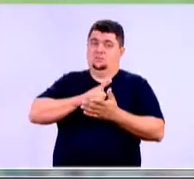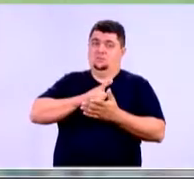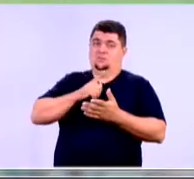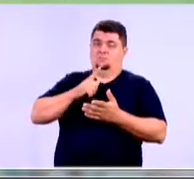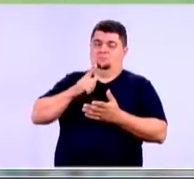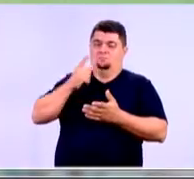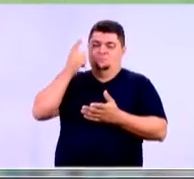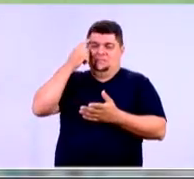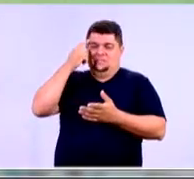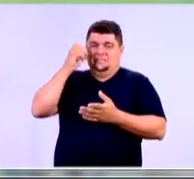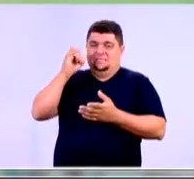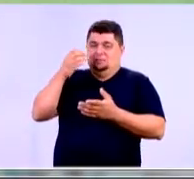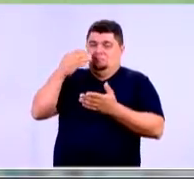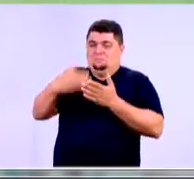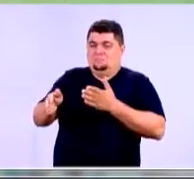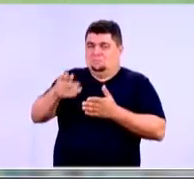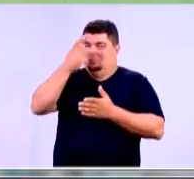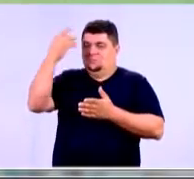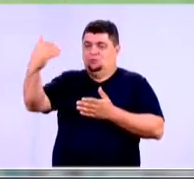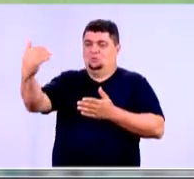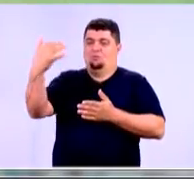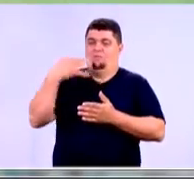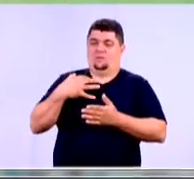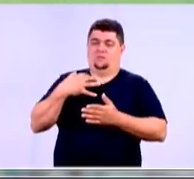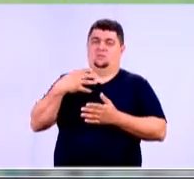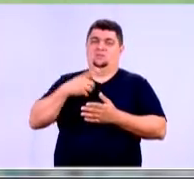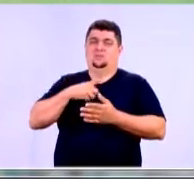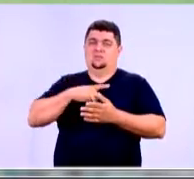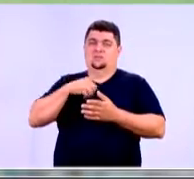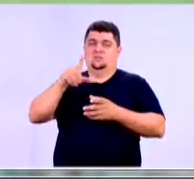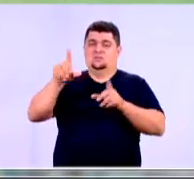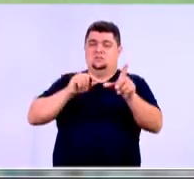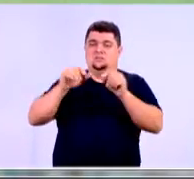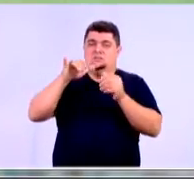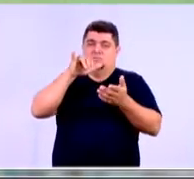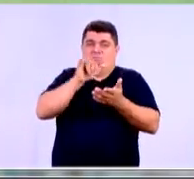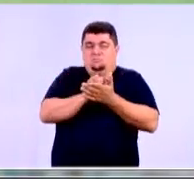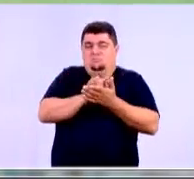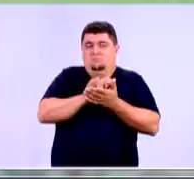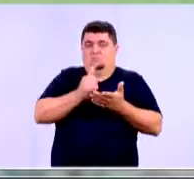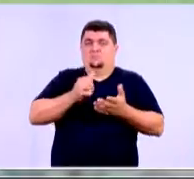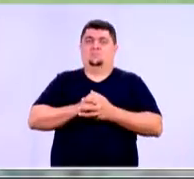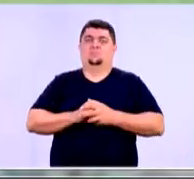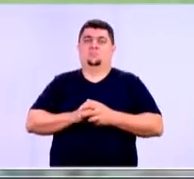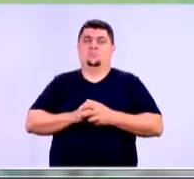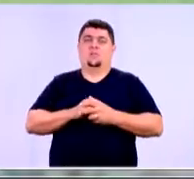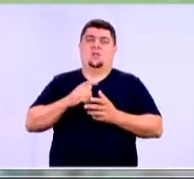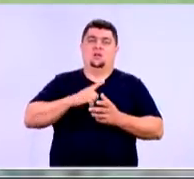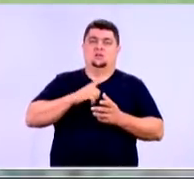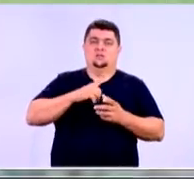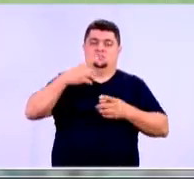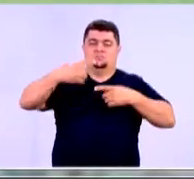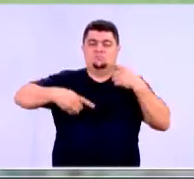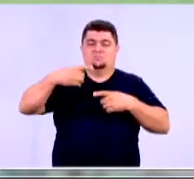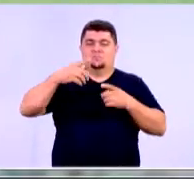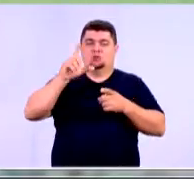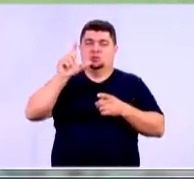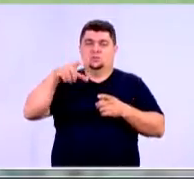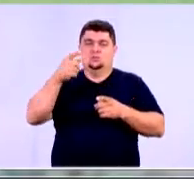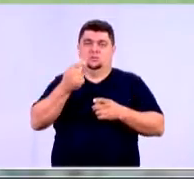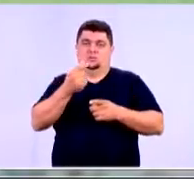perder clientes, caso adote medidas que envolvam a coleta de dados cadastrais. A adoção de uma política de crédito